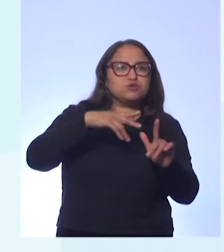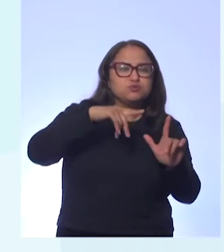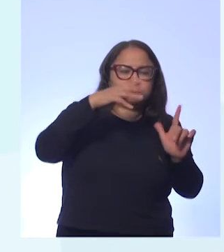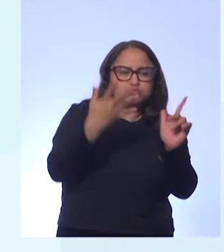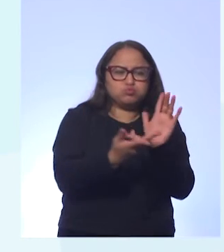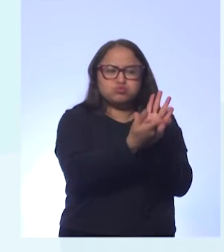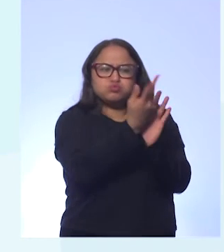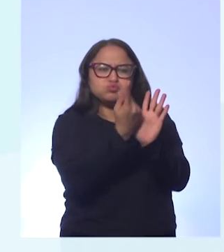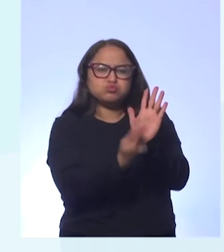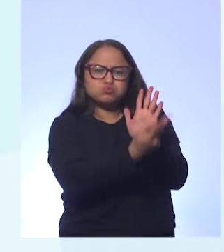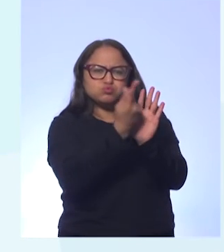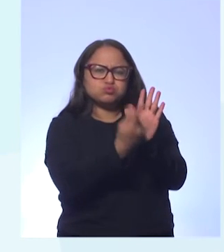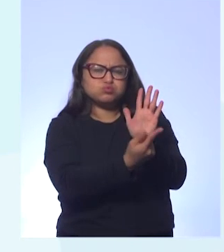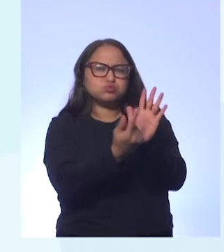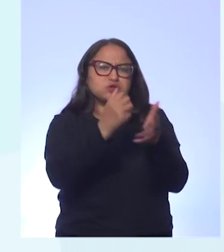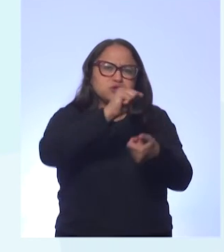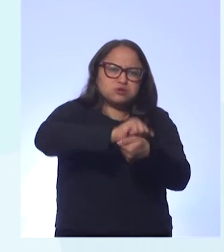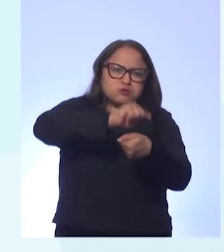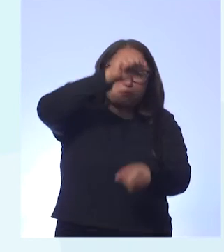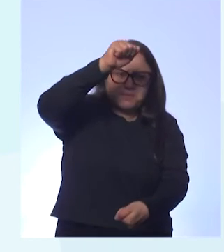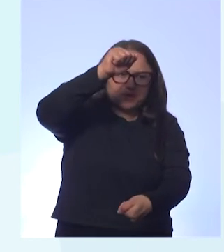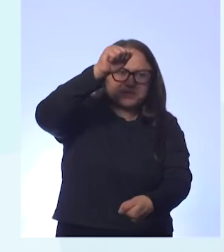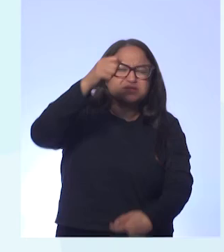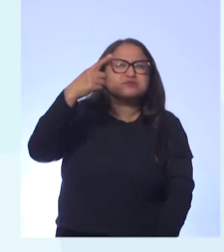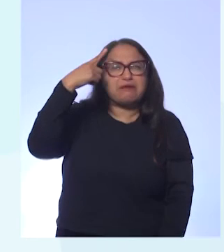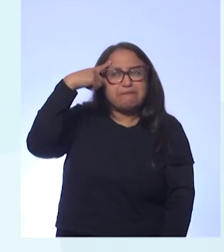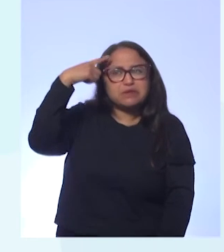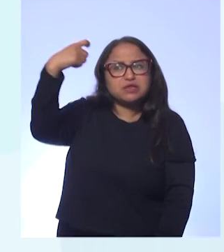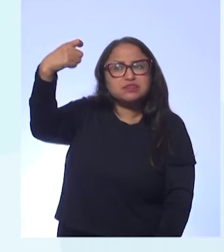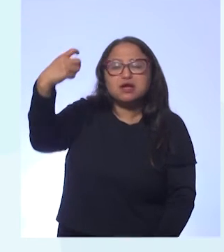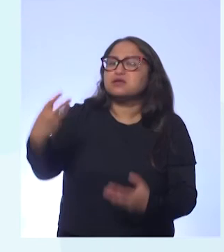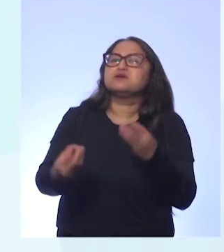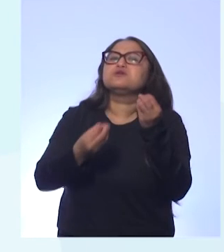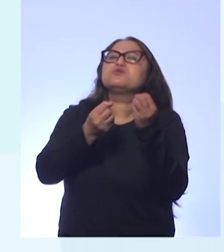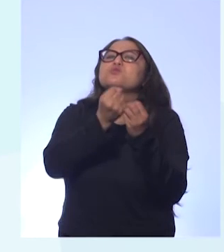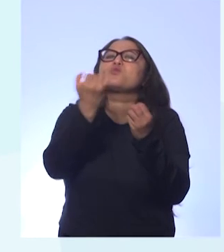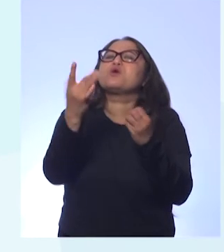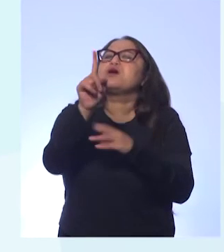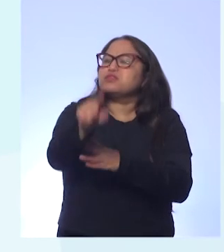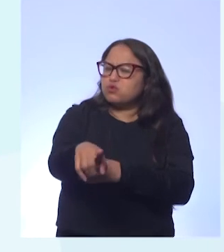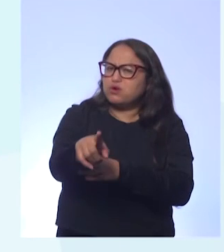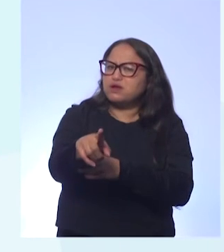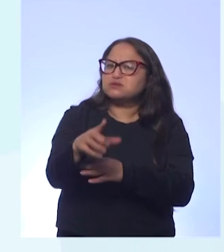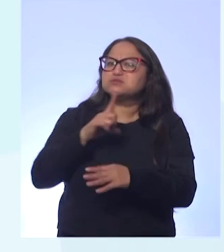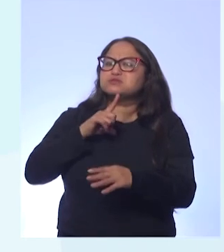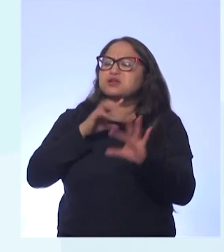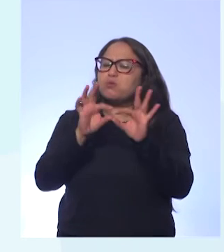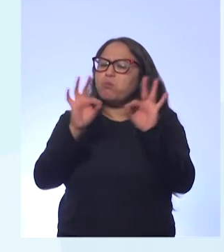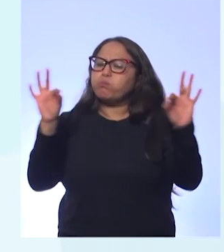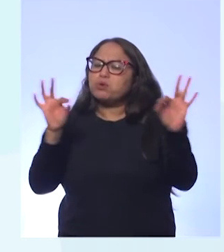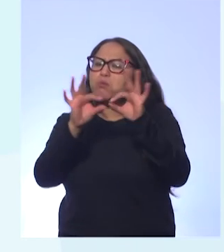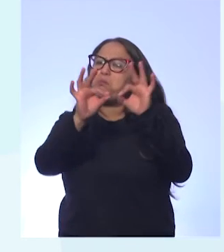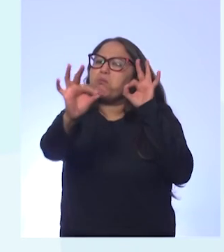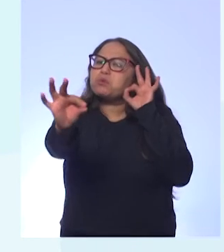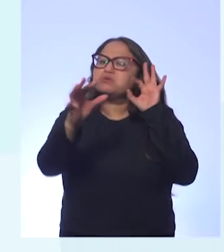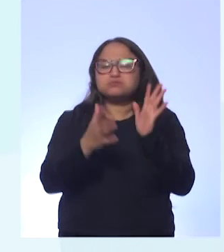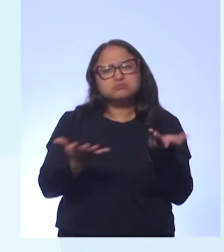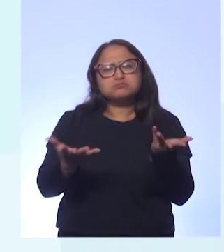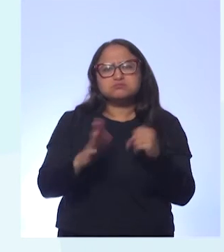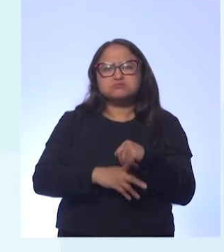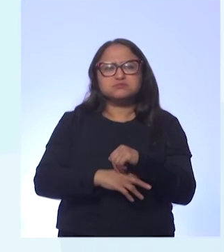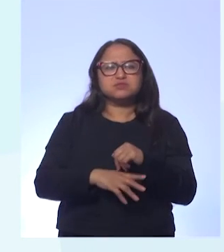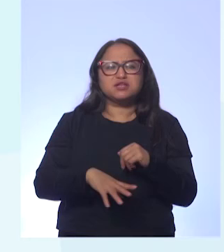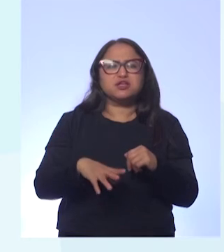ele tem ali uma ideia de quanto é na vida real aquela distância, naquele tamanho, tá certo? Digamos que eu tenho